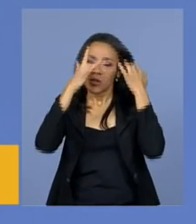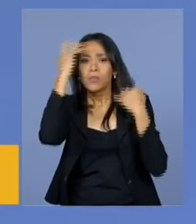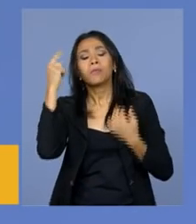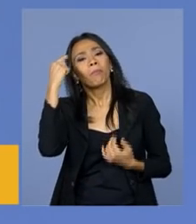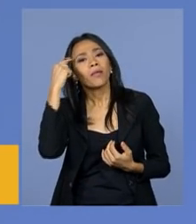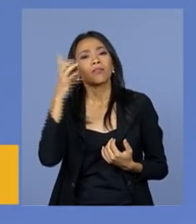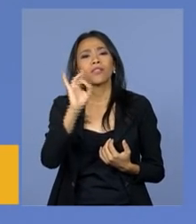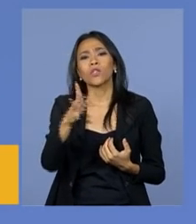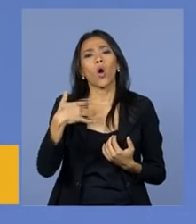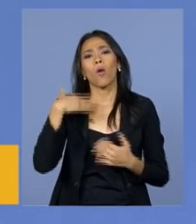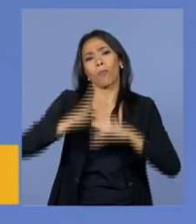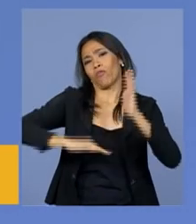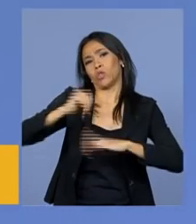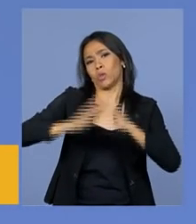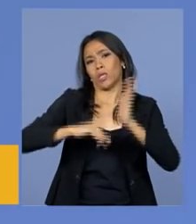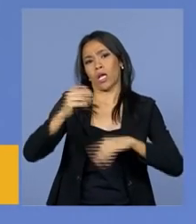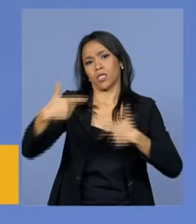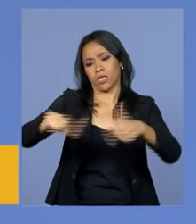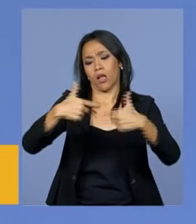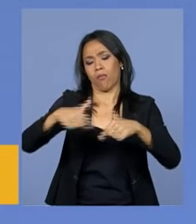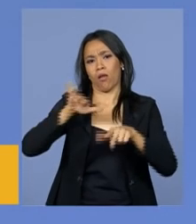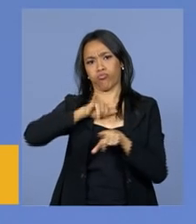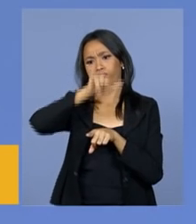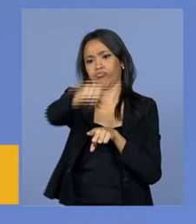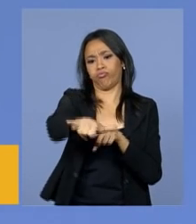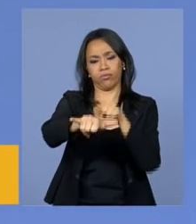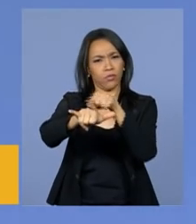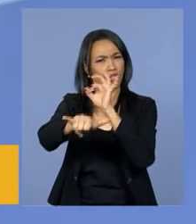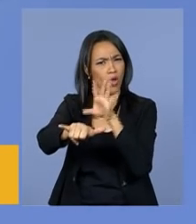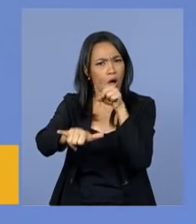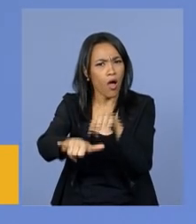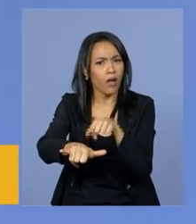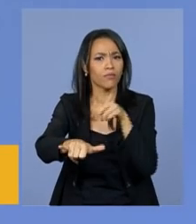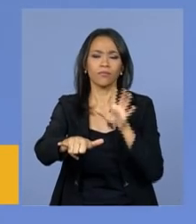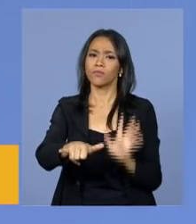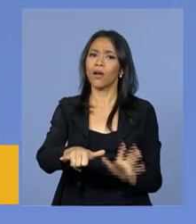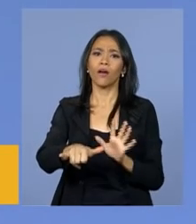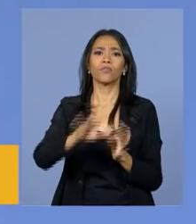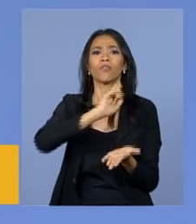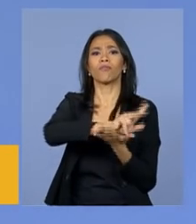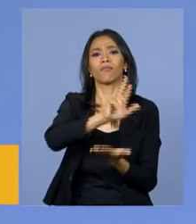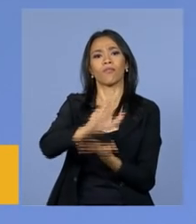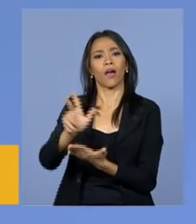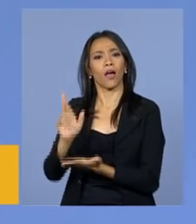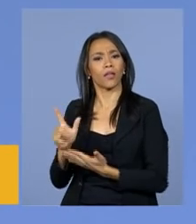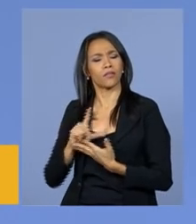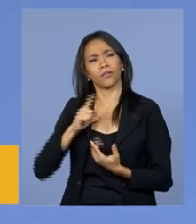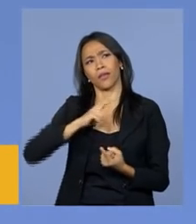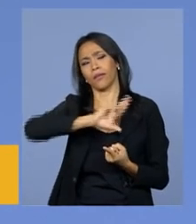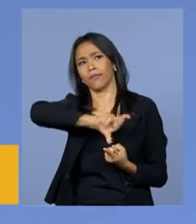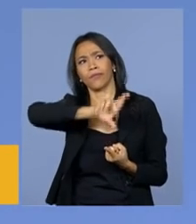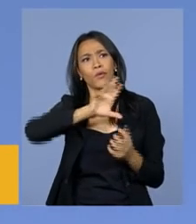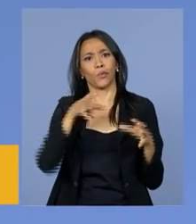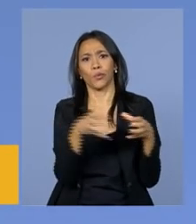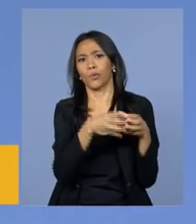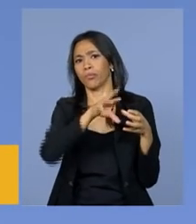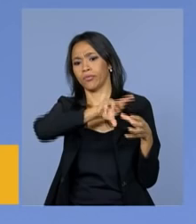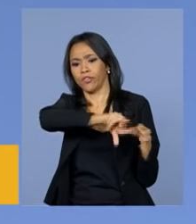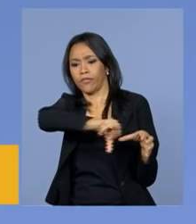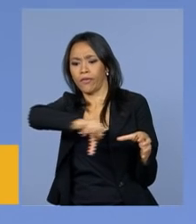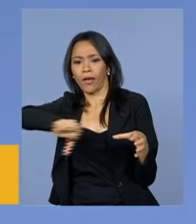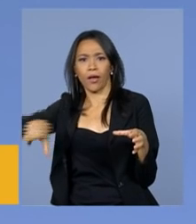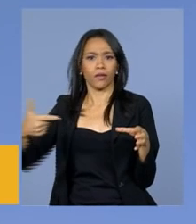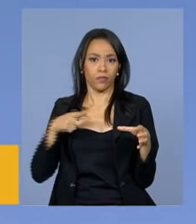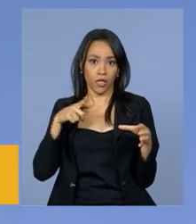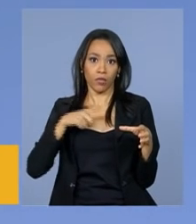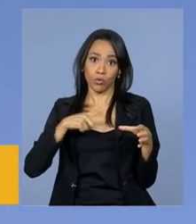só aviadores de caça e tudo mais. Não, a Esquadrilha ela é um punhado de tudo. Nós temos representantes de todas as aviações, inclusive o